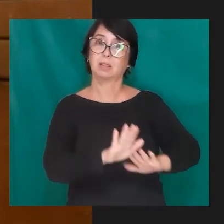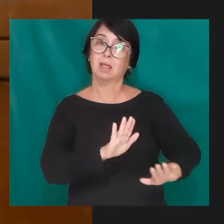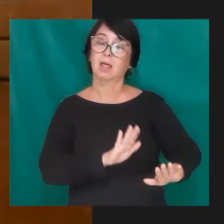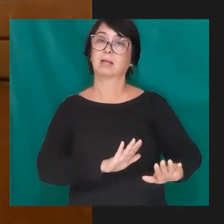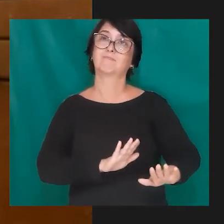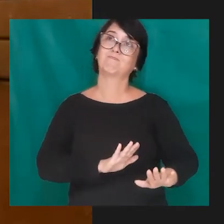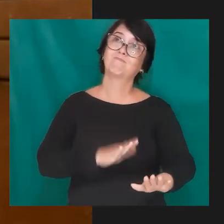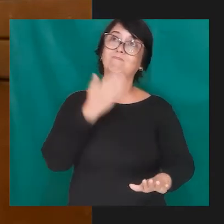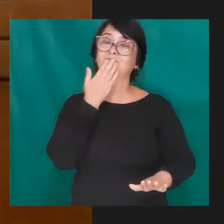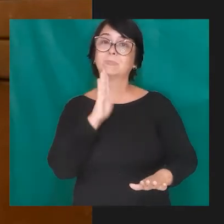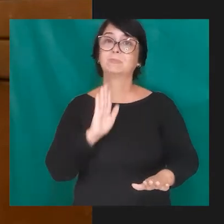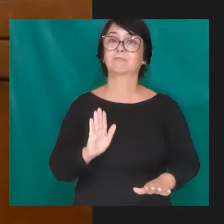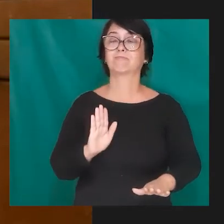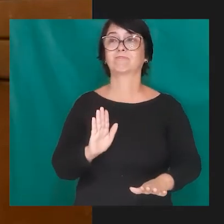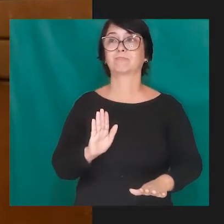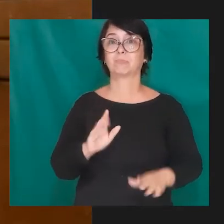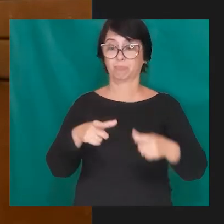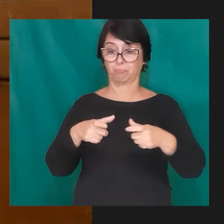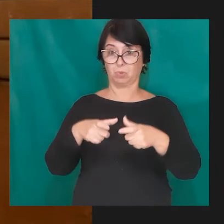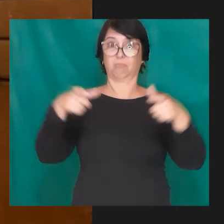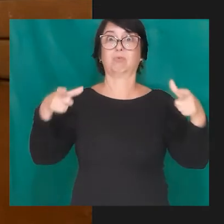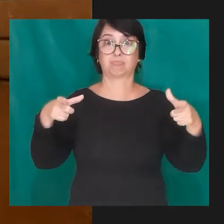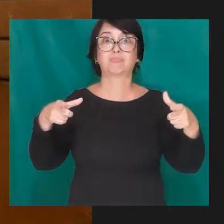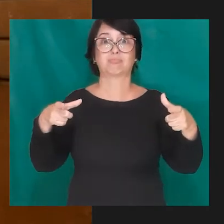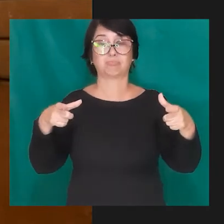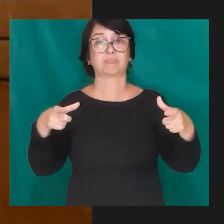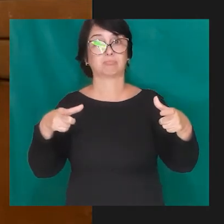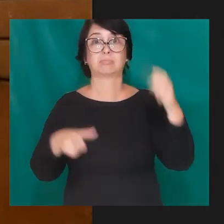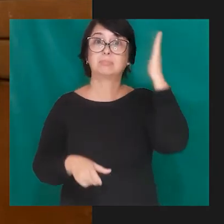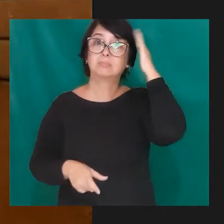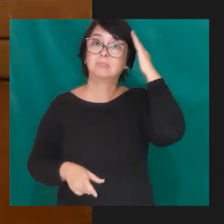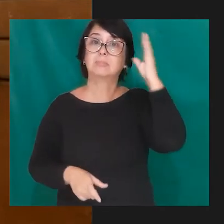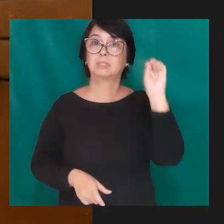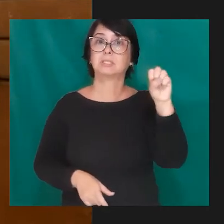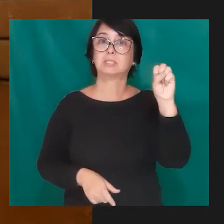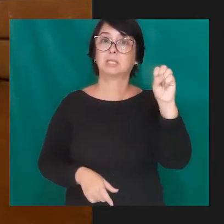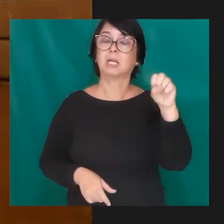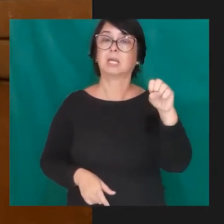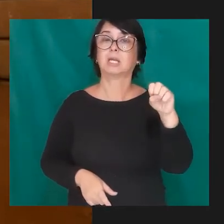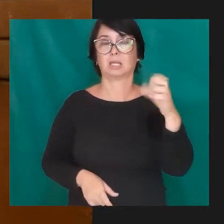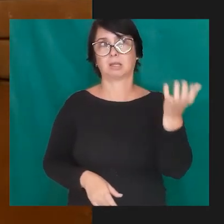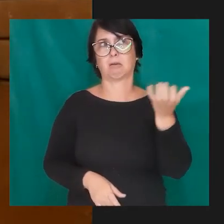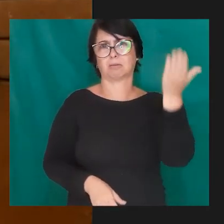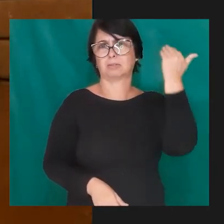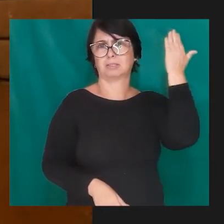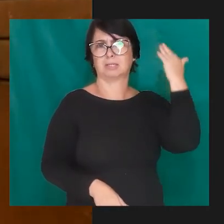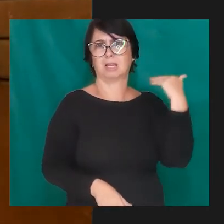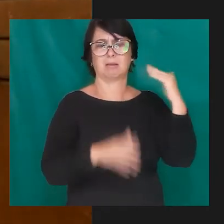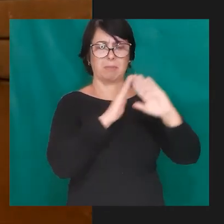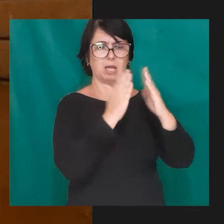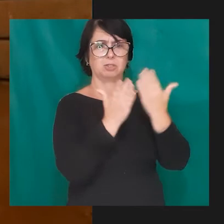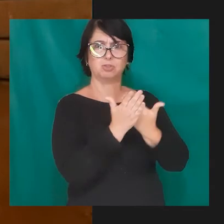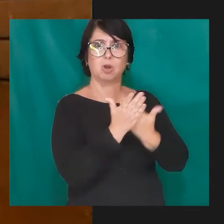que ele até cresceu bastante da ideia inicial, que era fazer uma